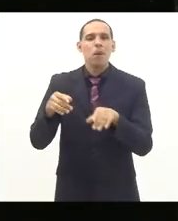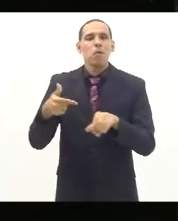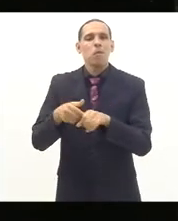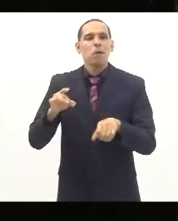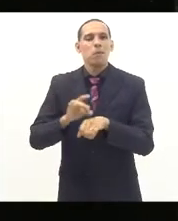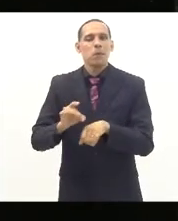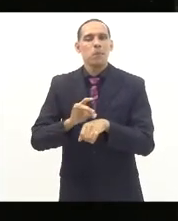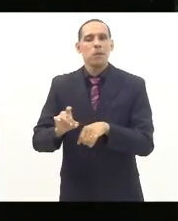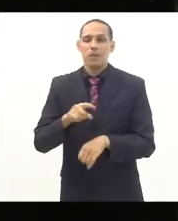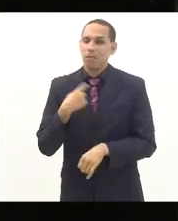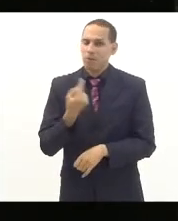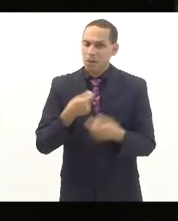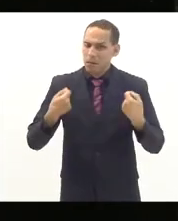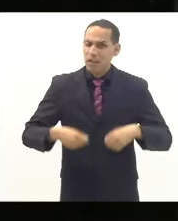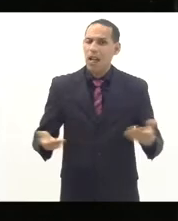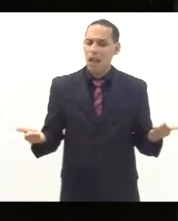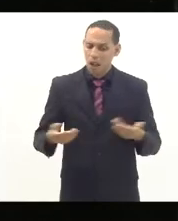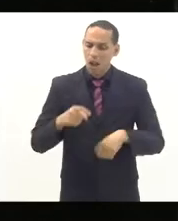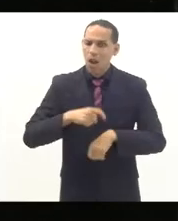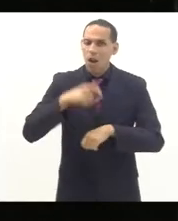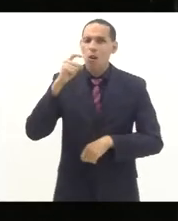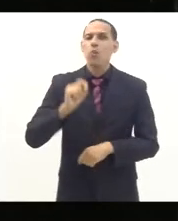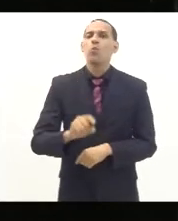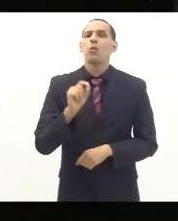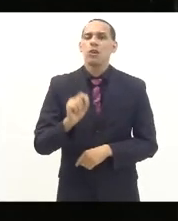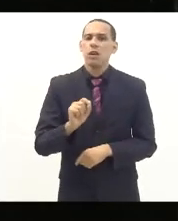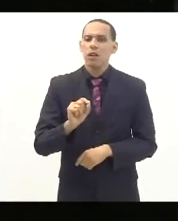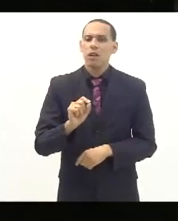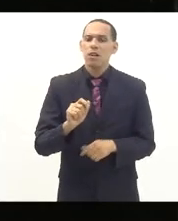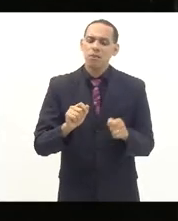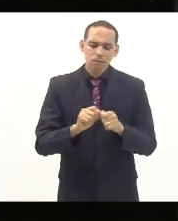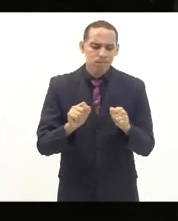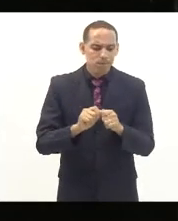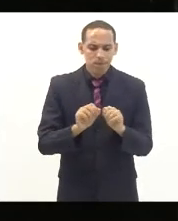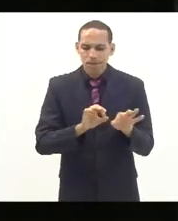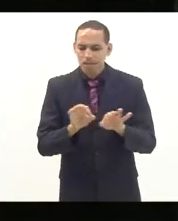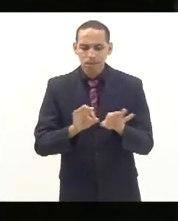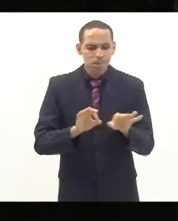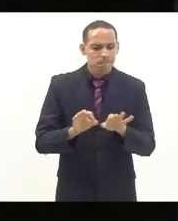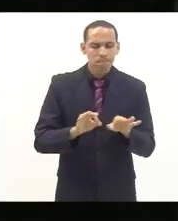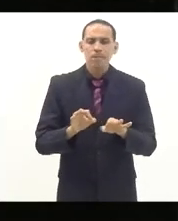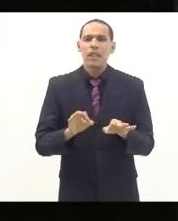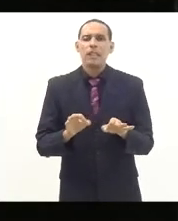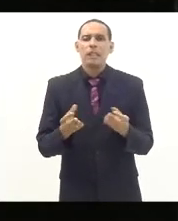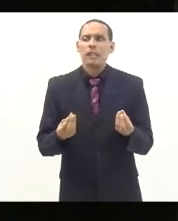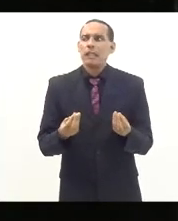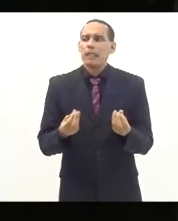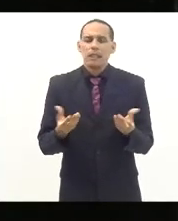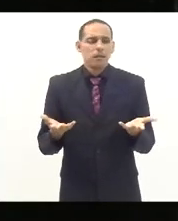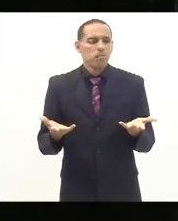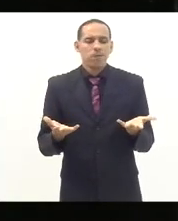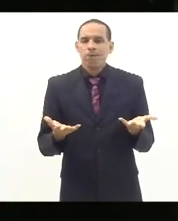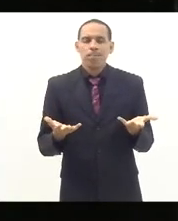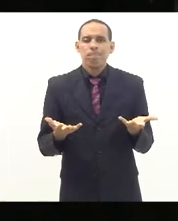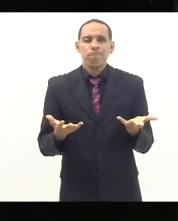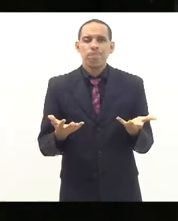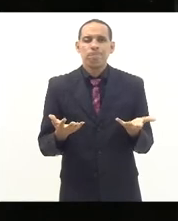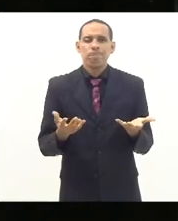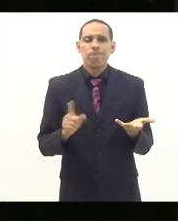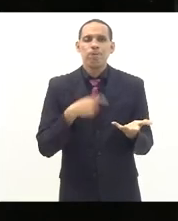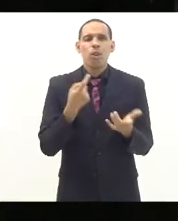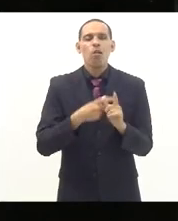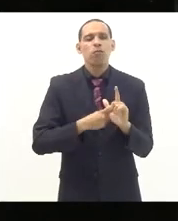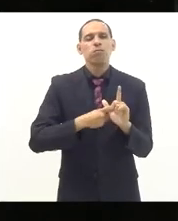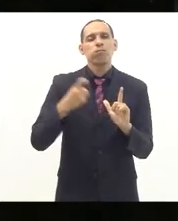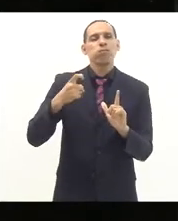acho que a gente está na hora de fazer o nosso fazer exatamente a nossa